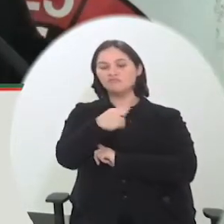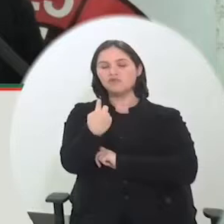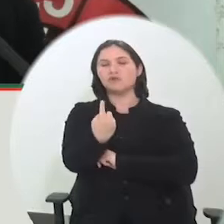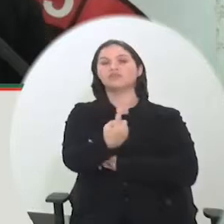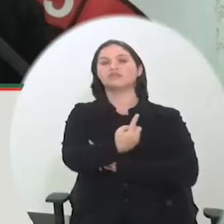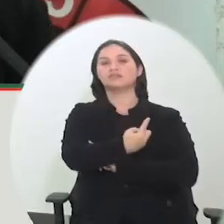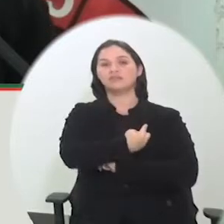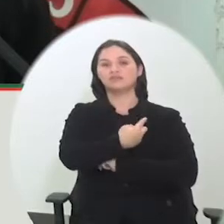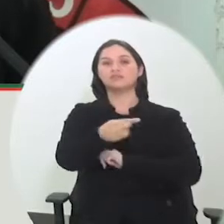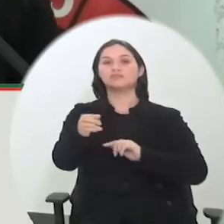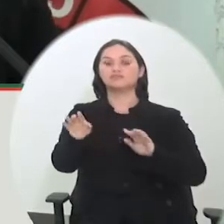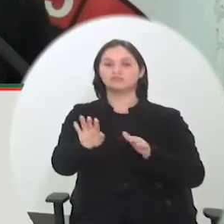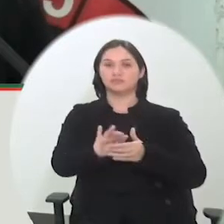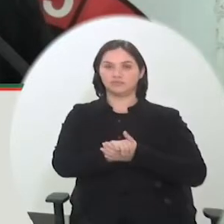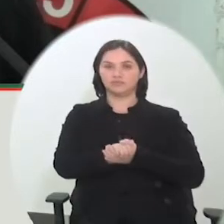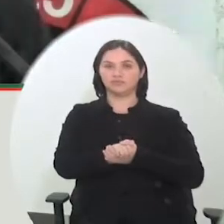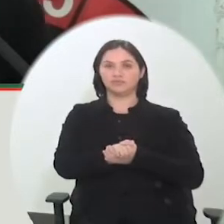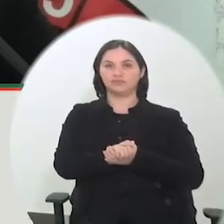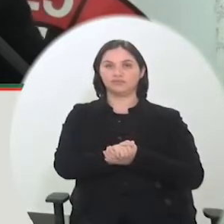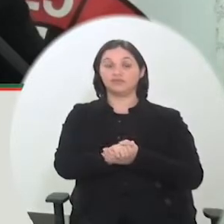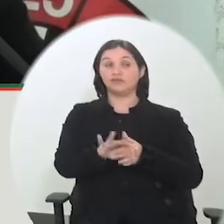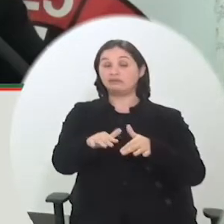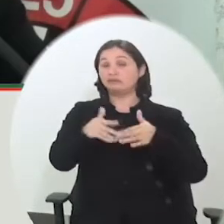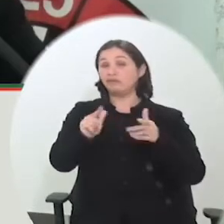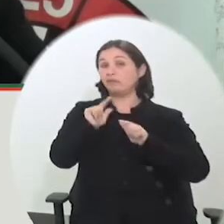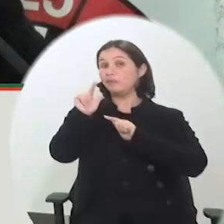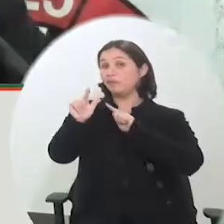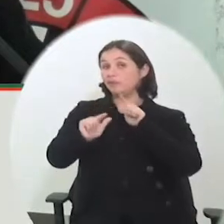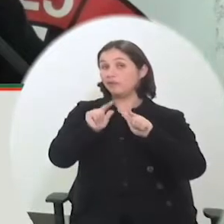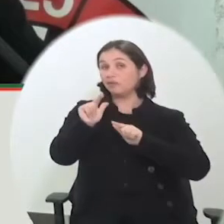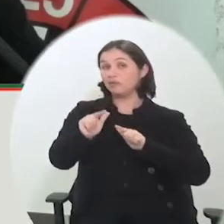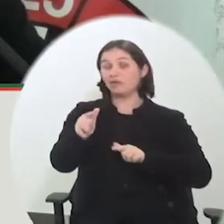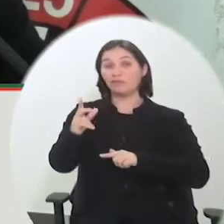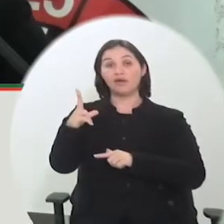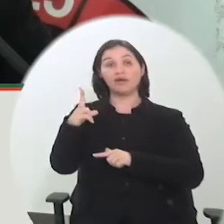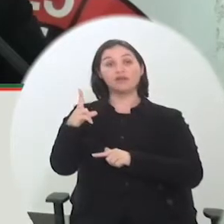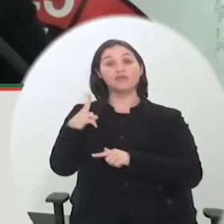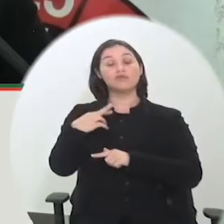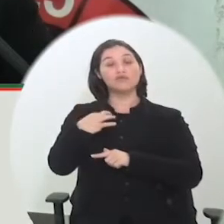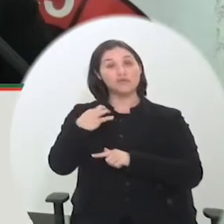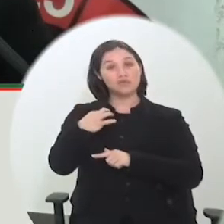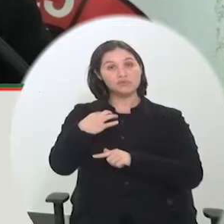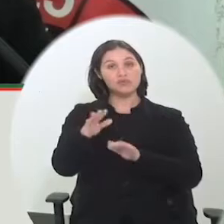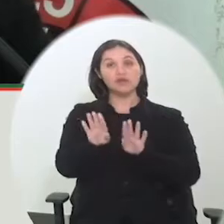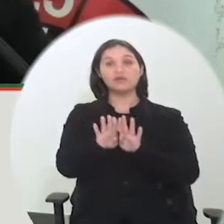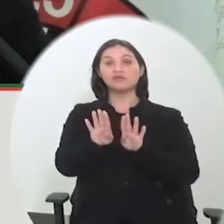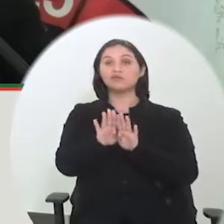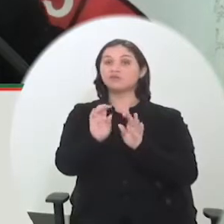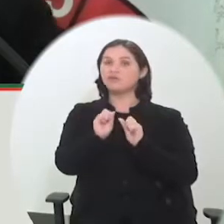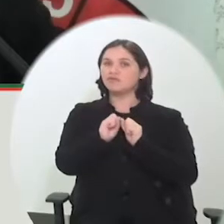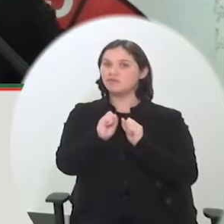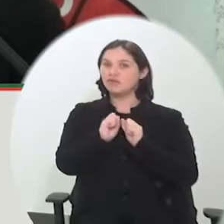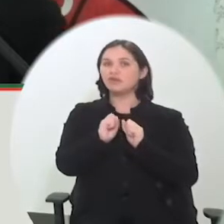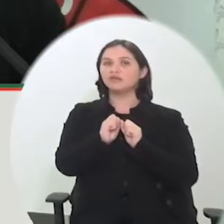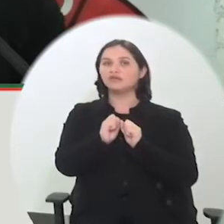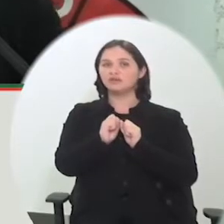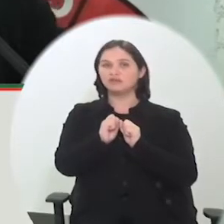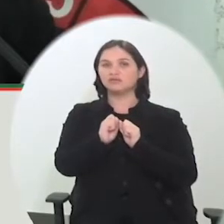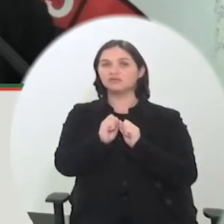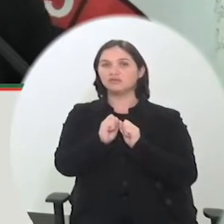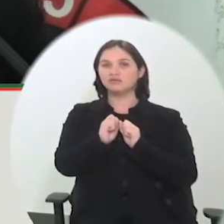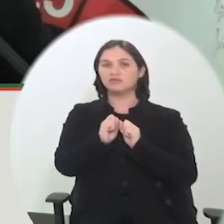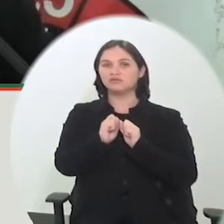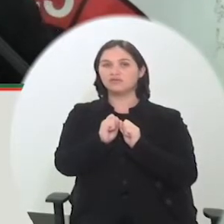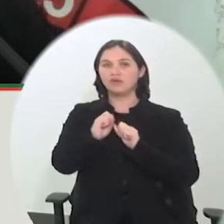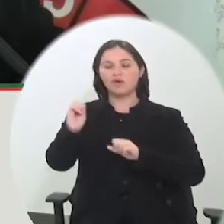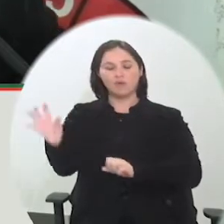o pessoal da DM, que faz esse trabalho, né, voluntário também, aliás, da Polícia Civil, mas que faz com muito amor e com